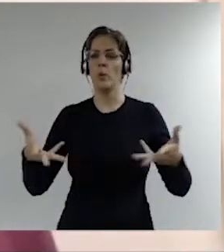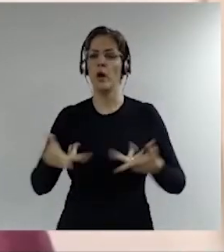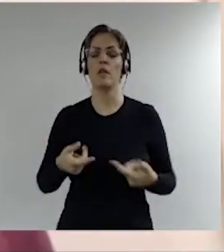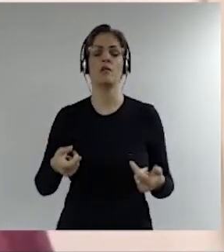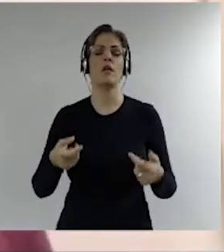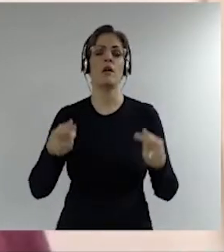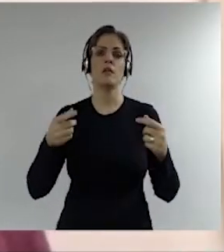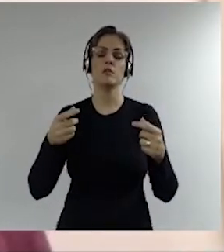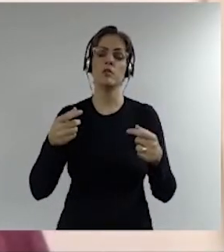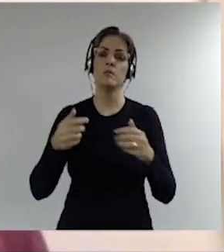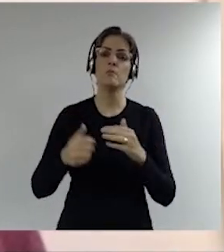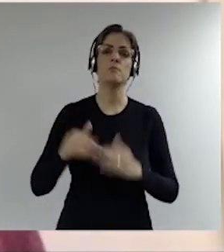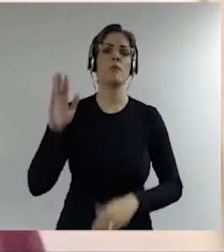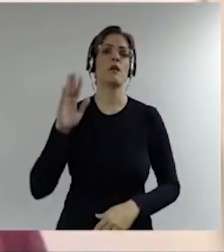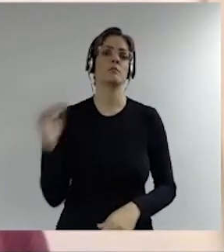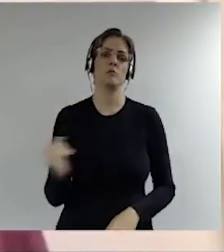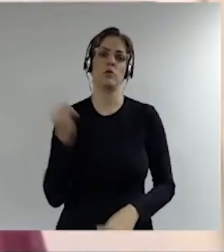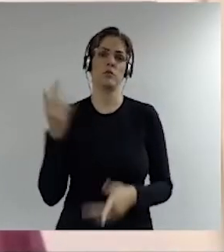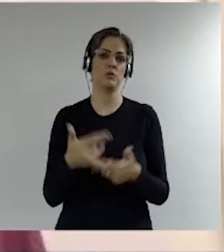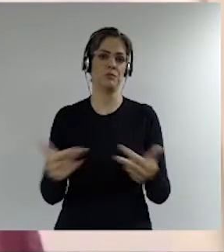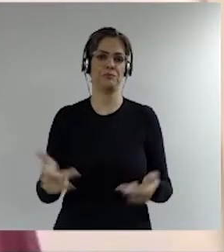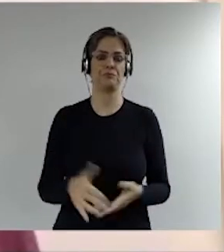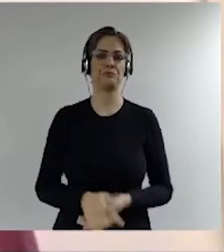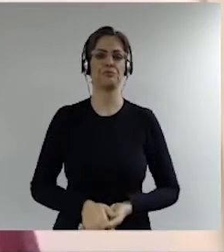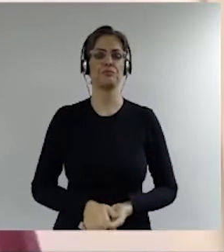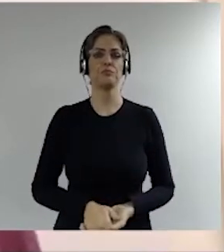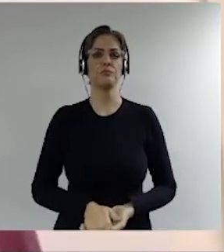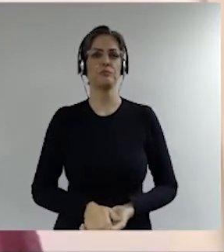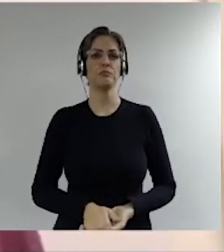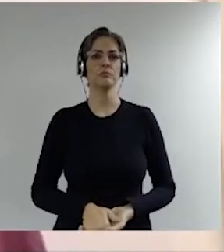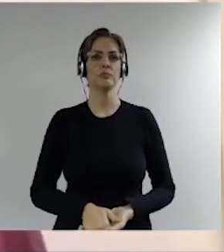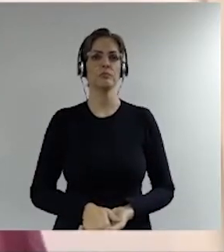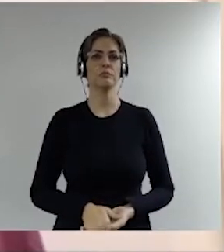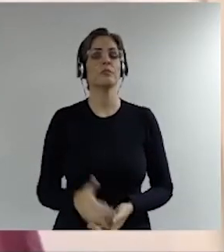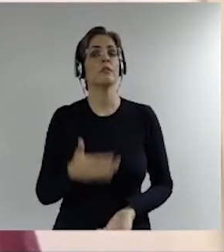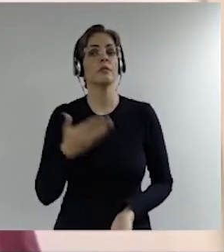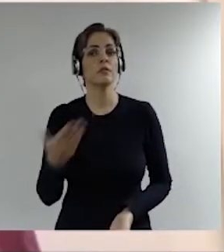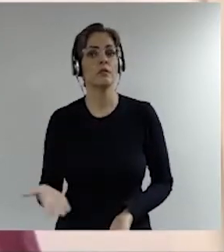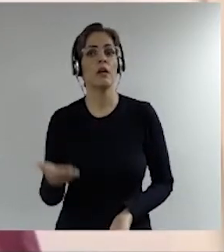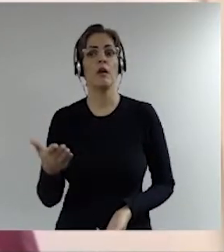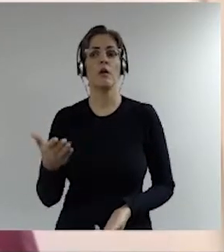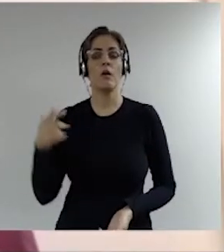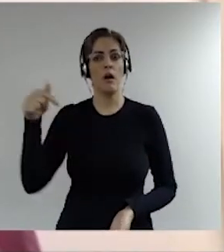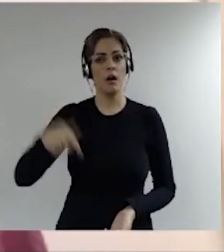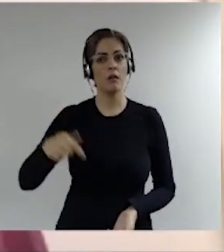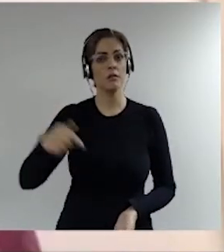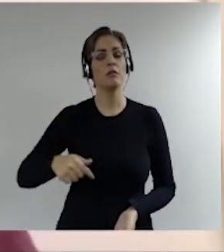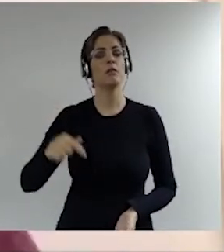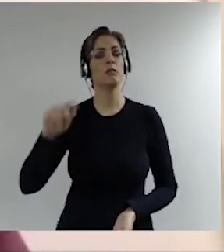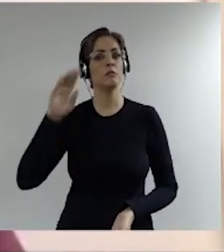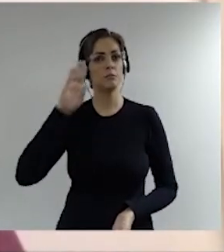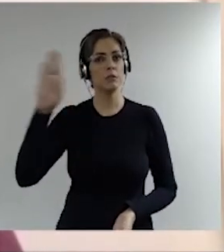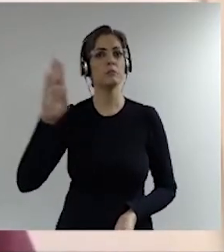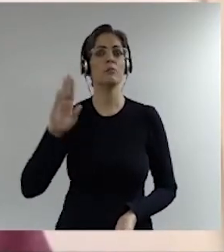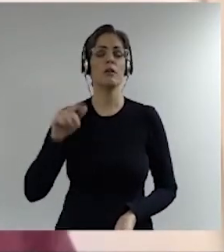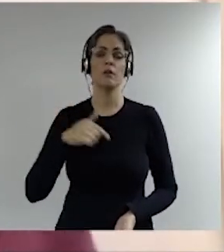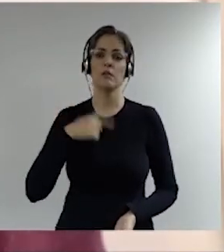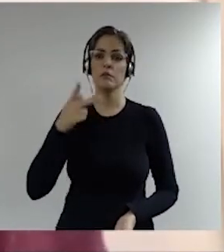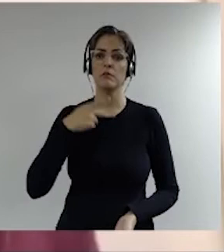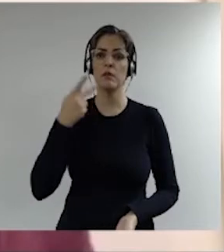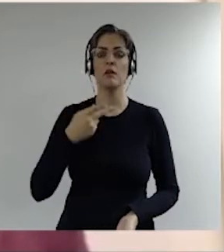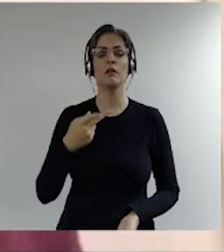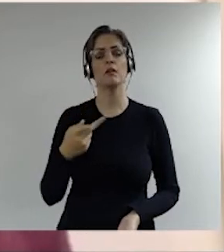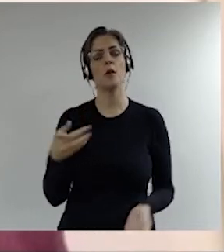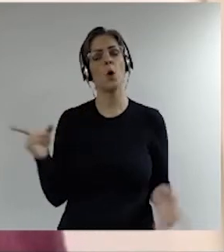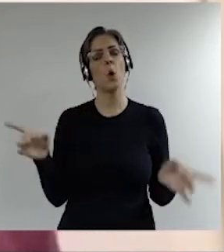e concentrar naquilo que é essencial. Né? Portanto, o apelo aqui, né, que eu queria fazer em conclusão,